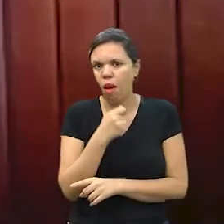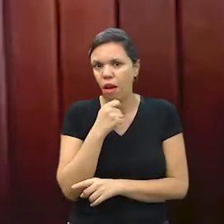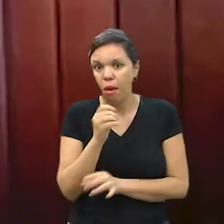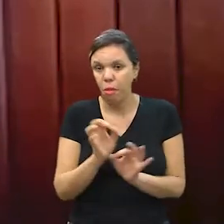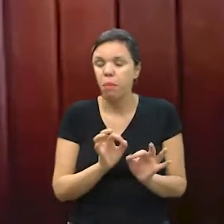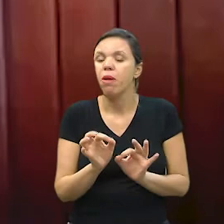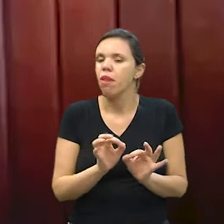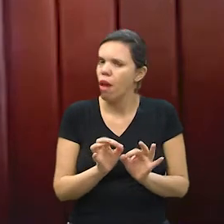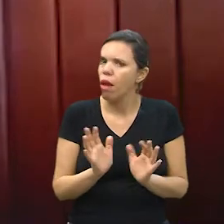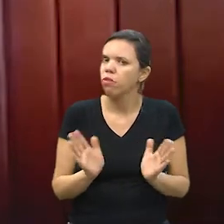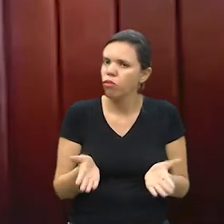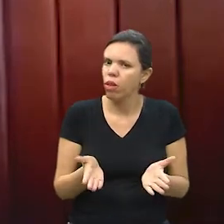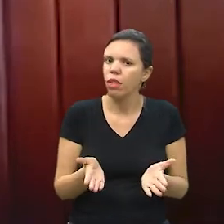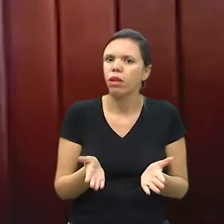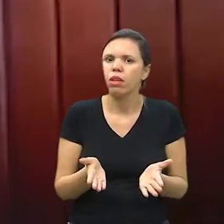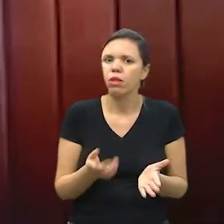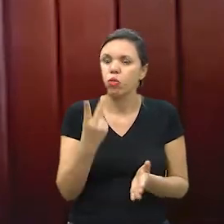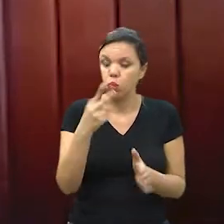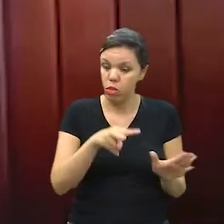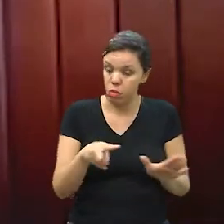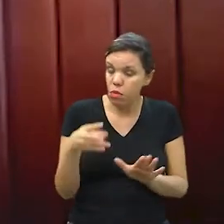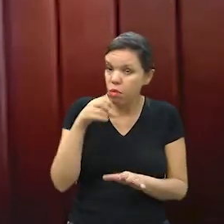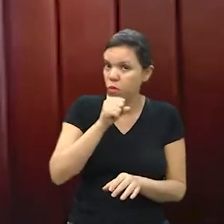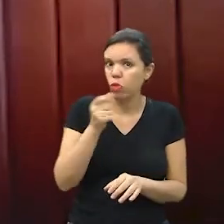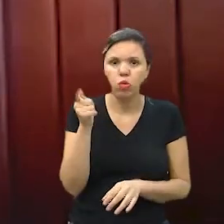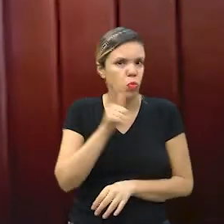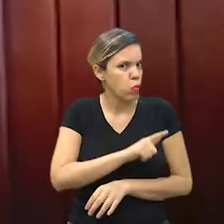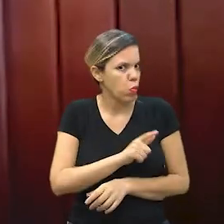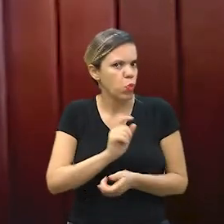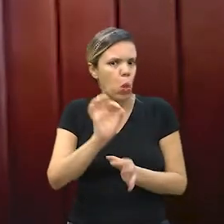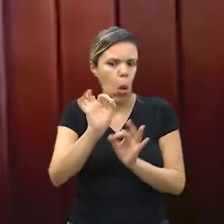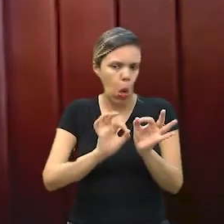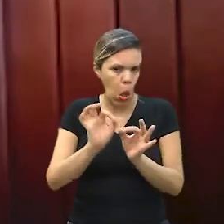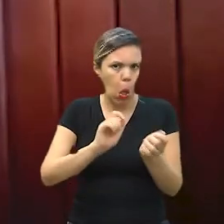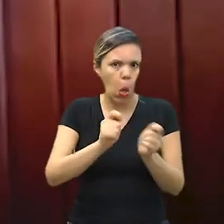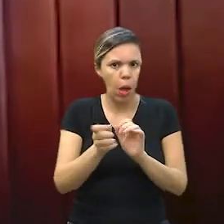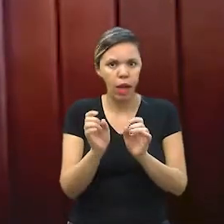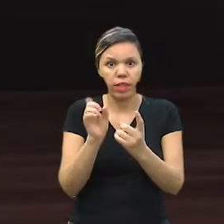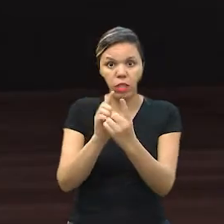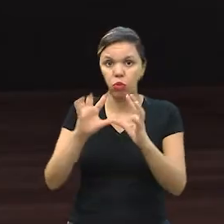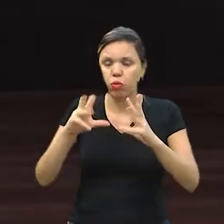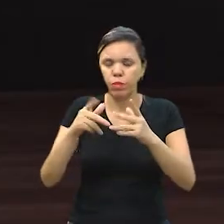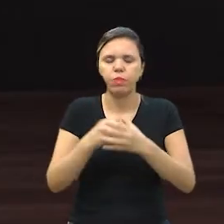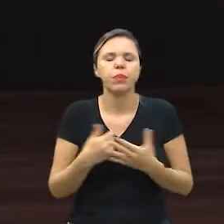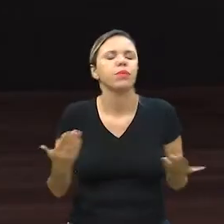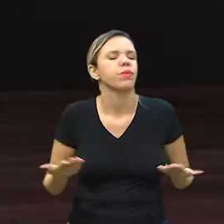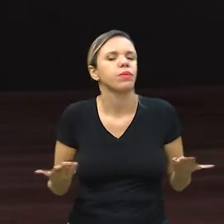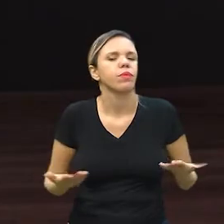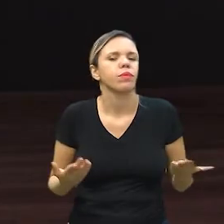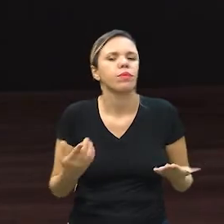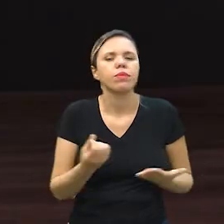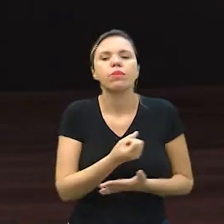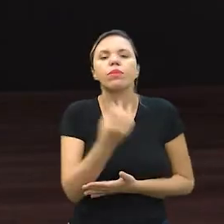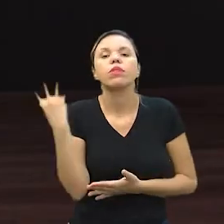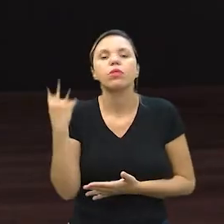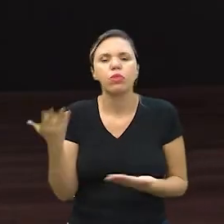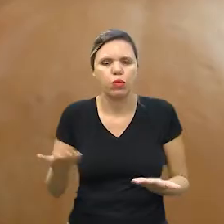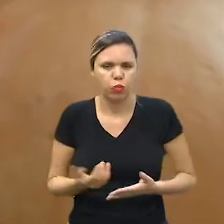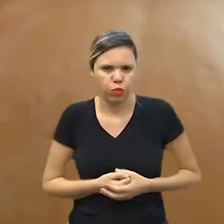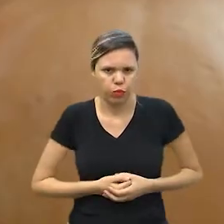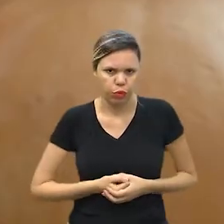totalmente preparados, mas foi coisa de 2 semanas e nós conseguimos nos reorganizar para atender toda a demanda. Hoje, qual é a demanda de